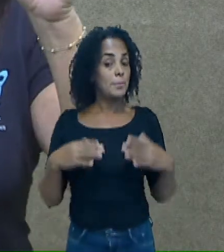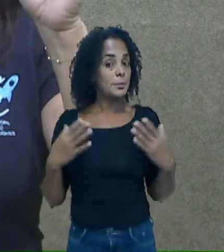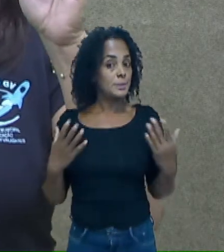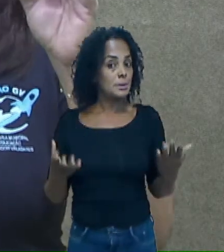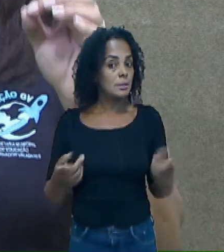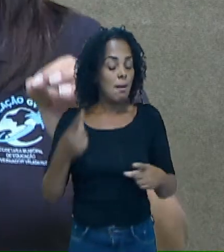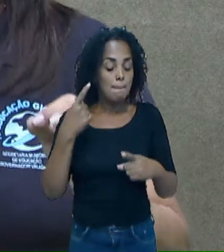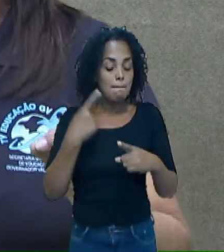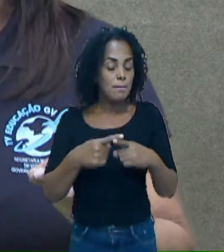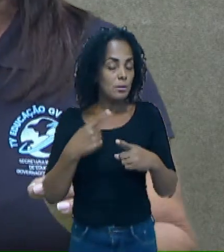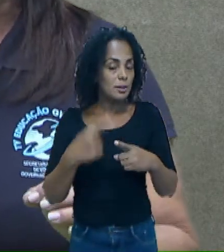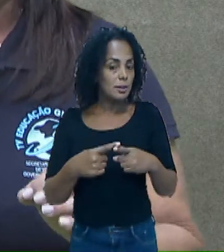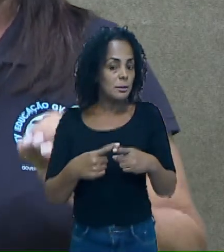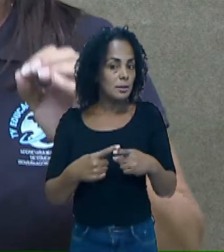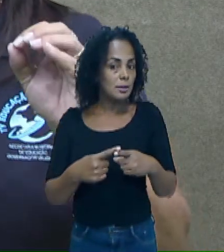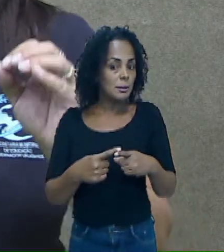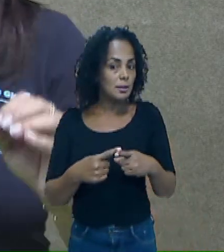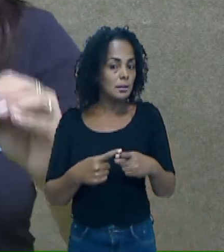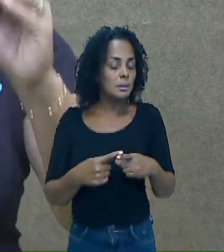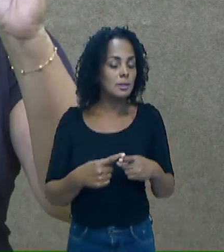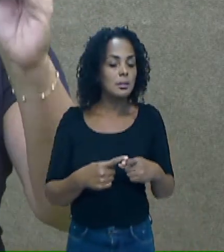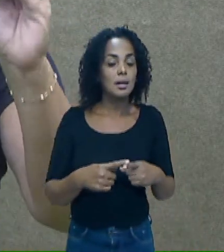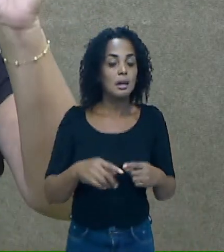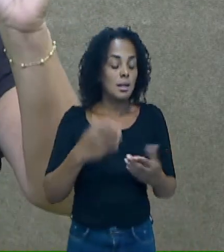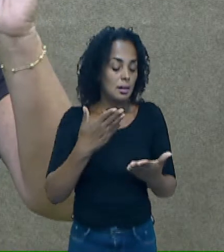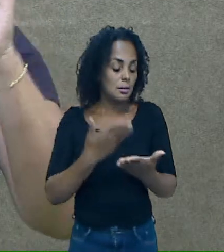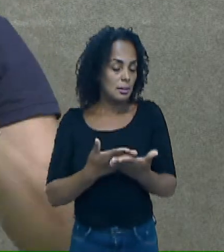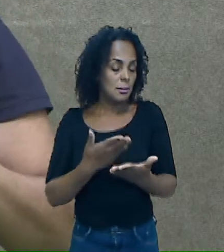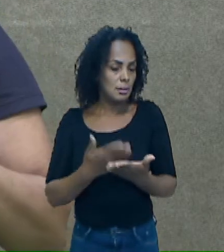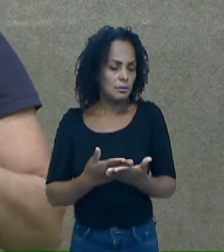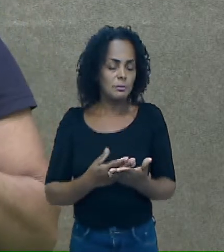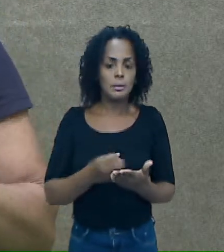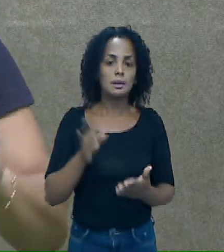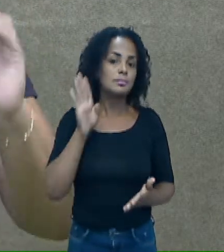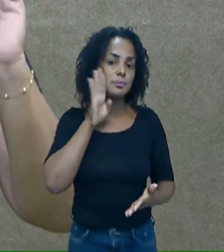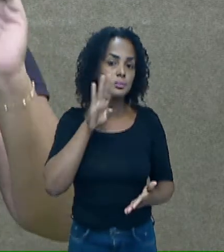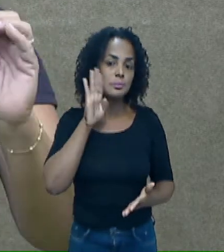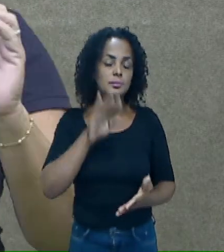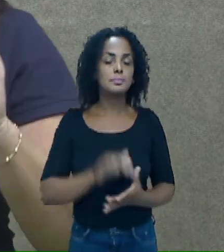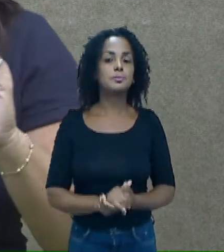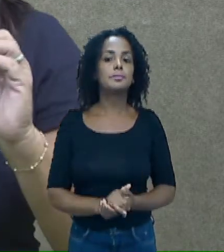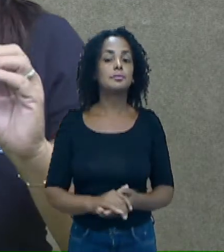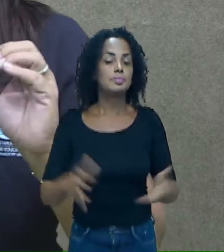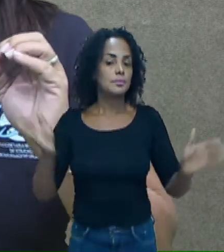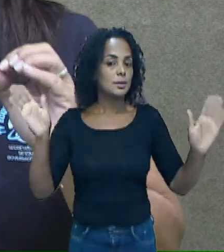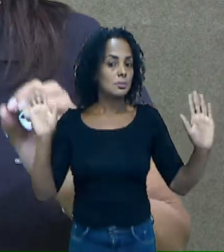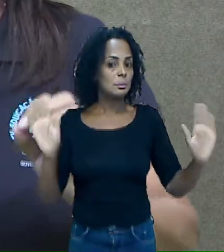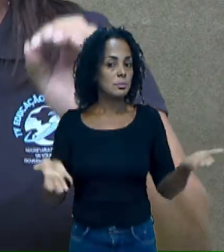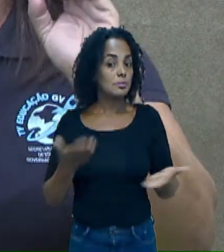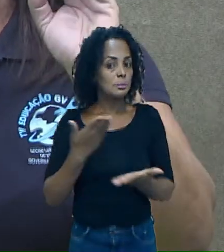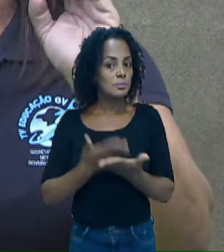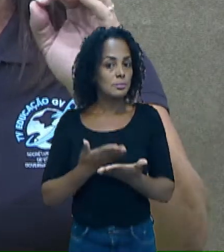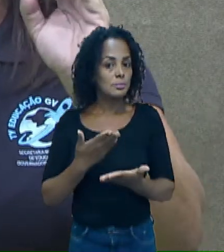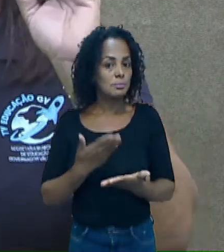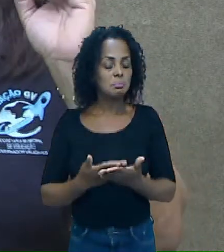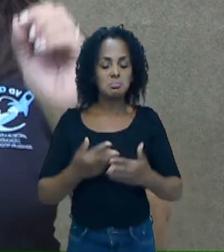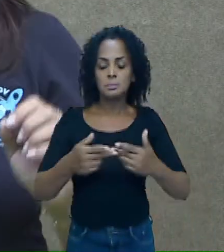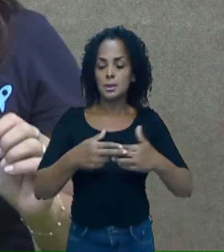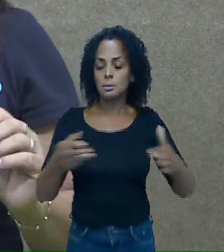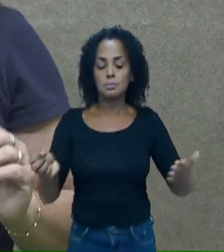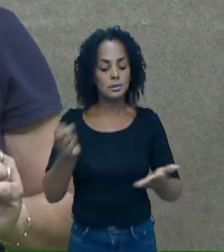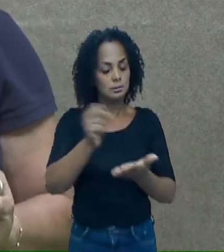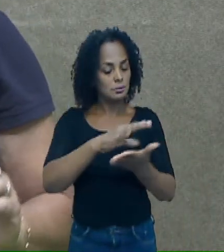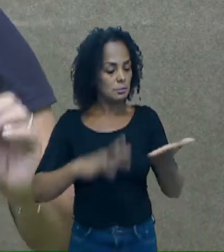é, porque só assim a aula vai fluir legal. Hoje nós vamos estudar algumas